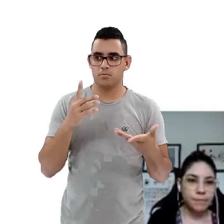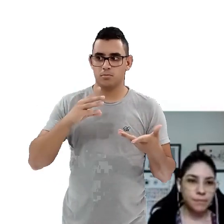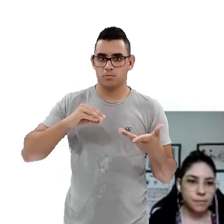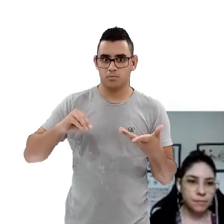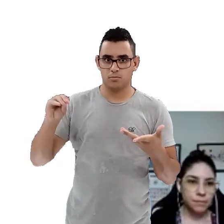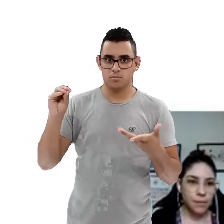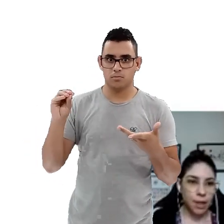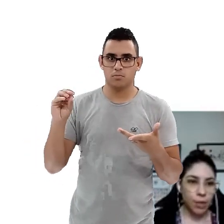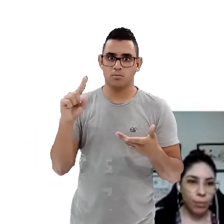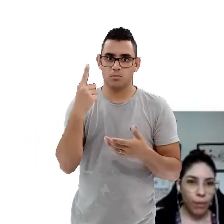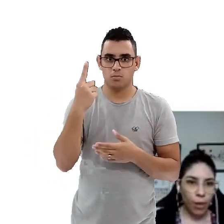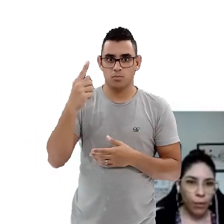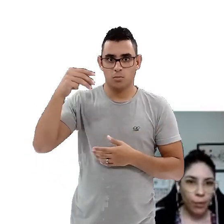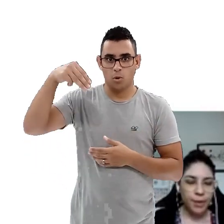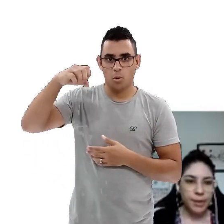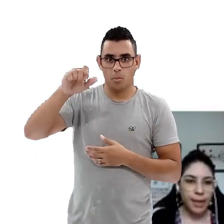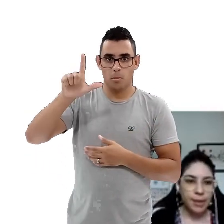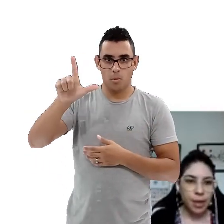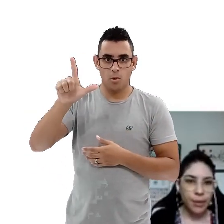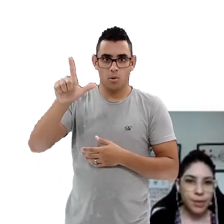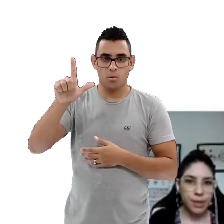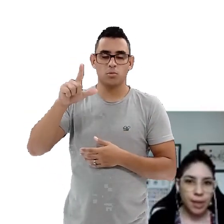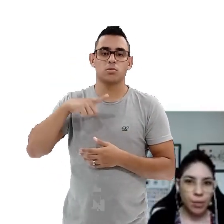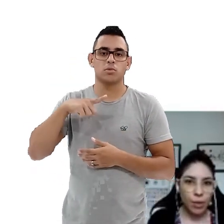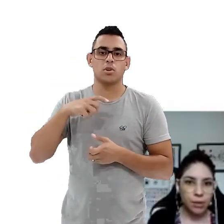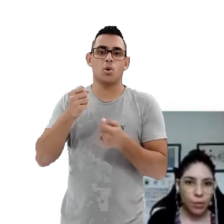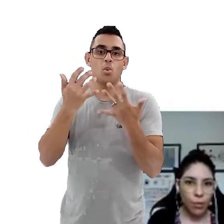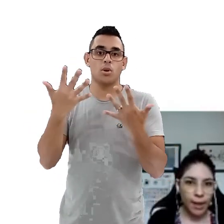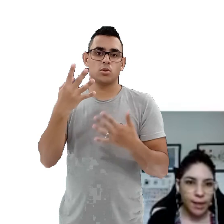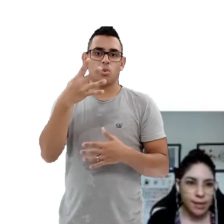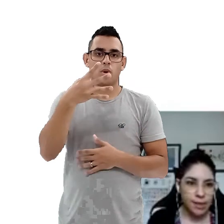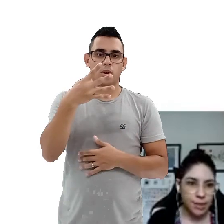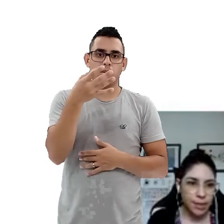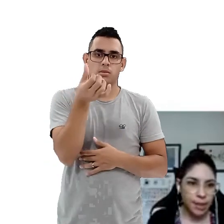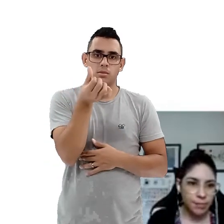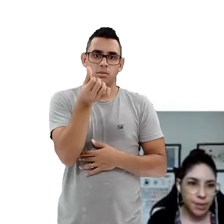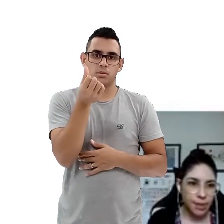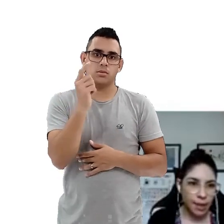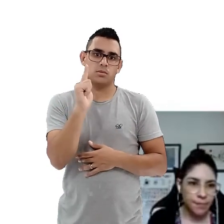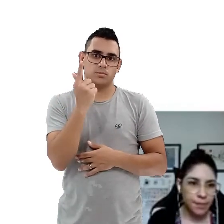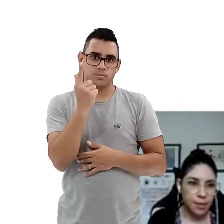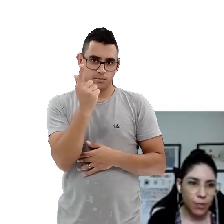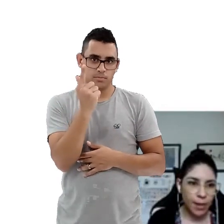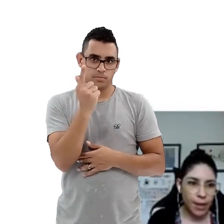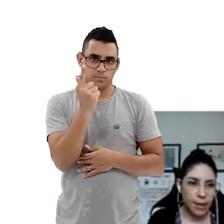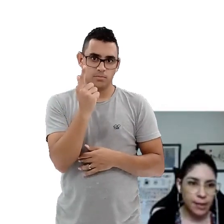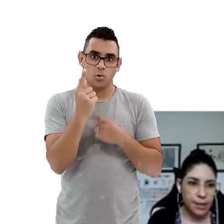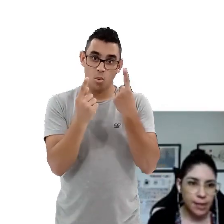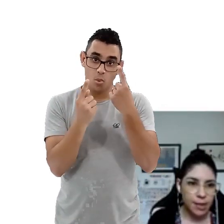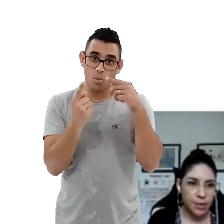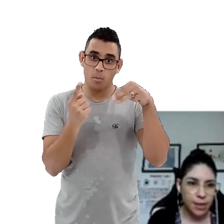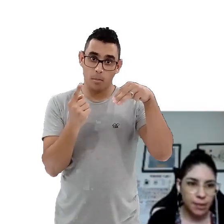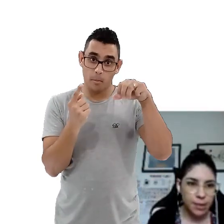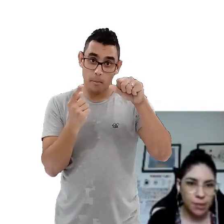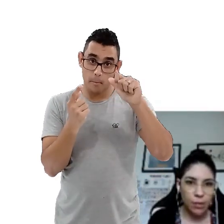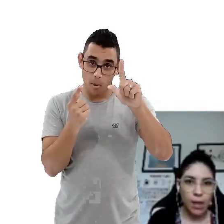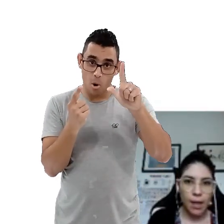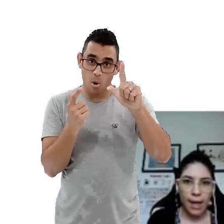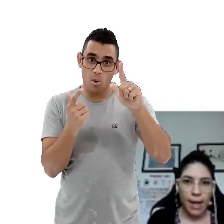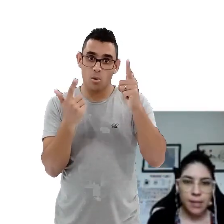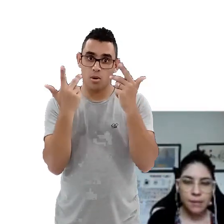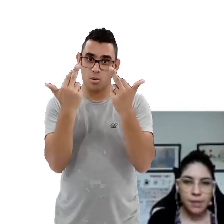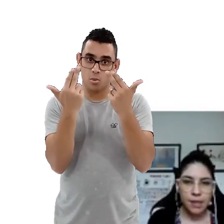Em 1 mol de etanol, a gente tem quanto? 46 gramas, tá? Então, 46 gramas,